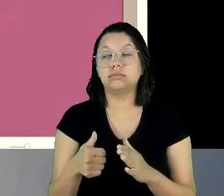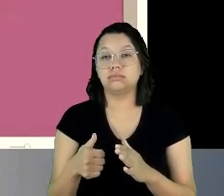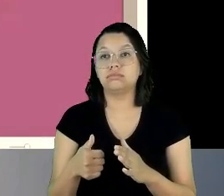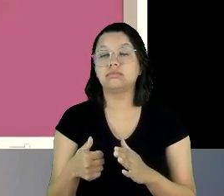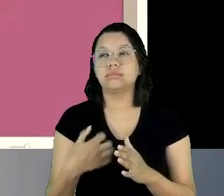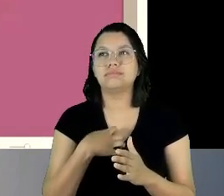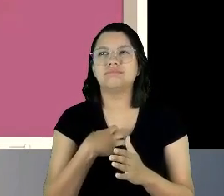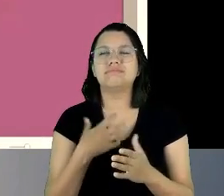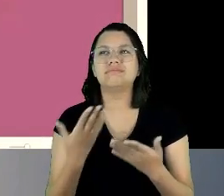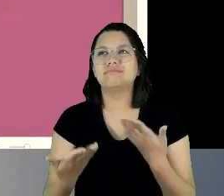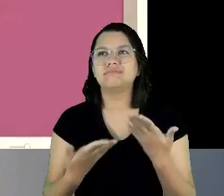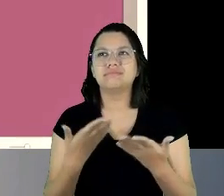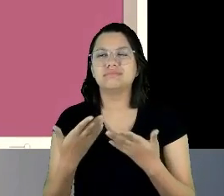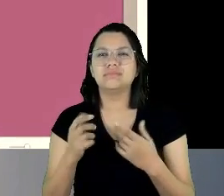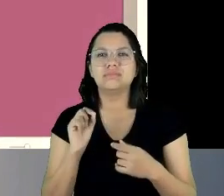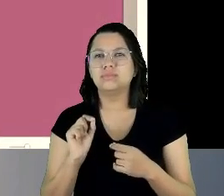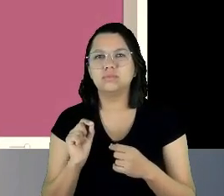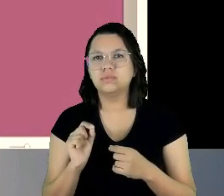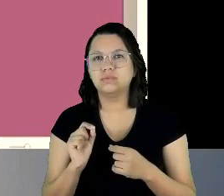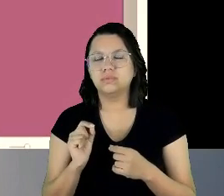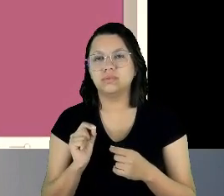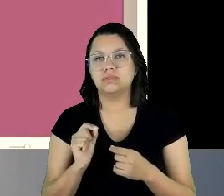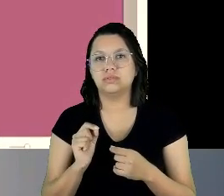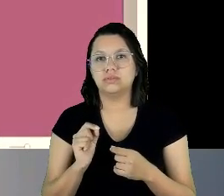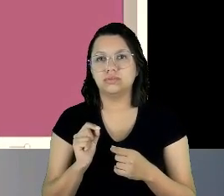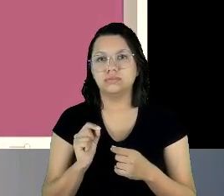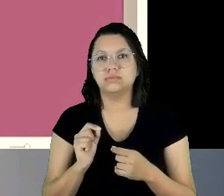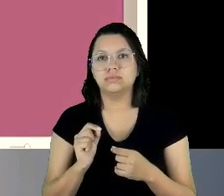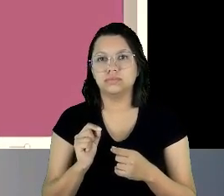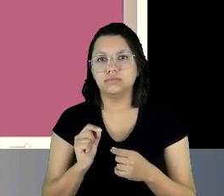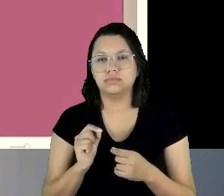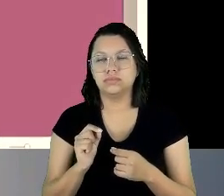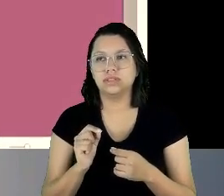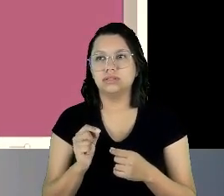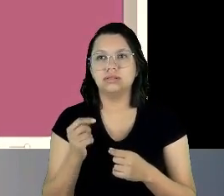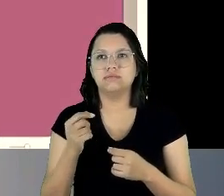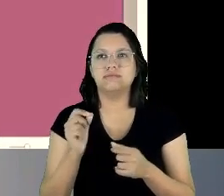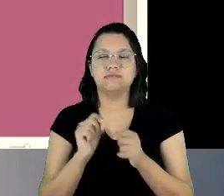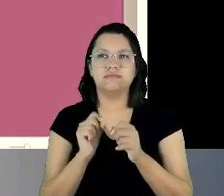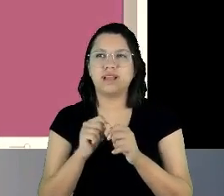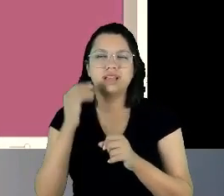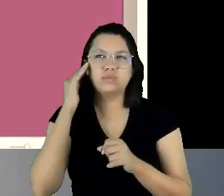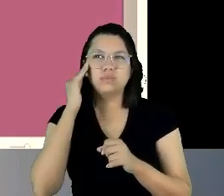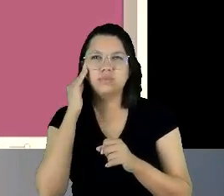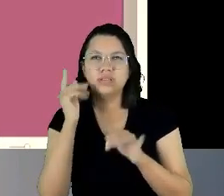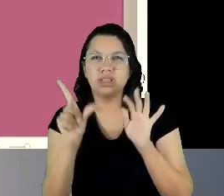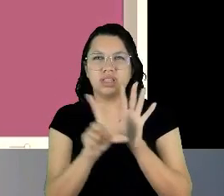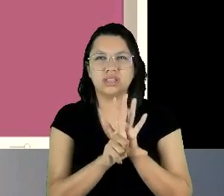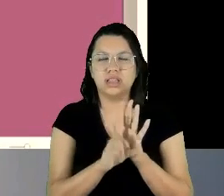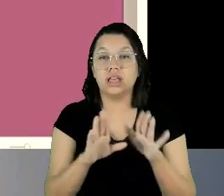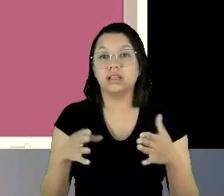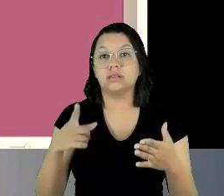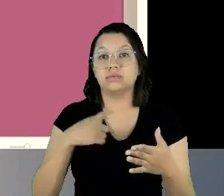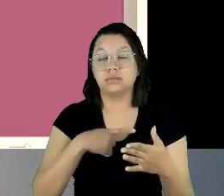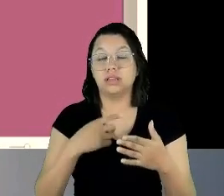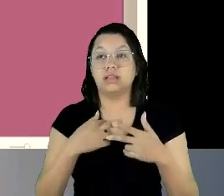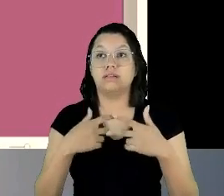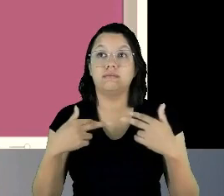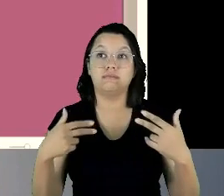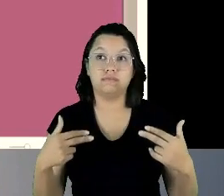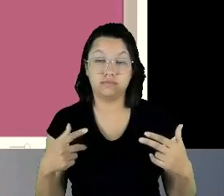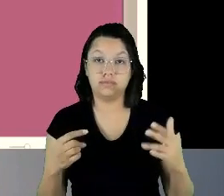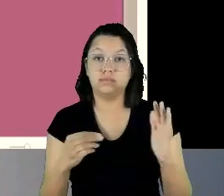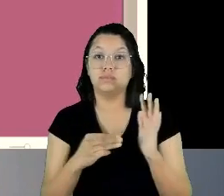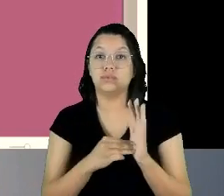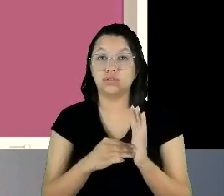sintomas, ou seja, o que causa a ausência de compreensão sobre essa lei. Então, a gente tem vários sintomas